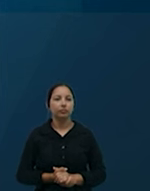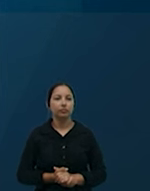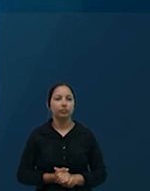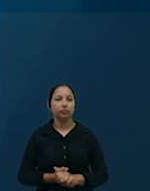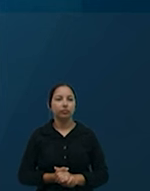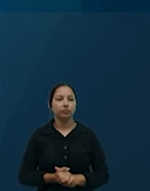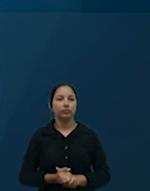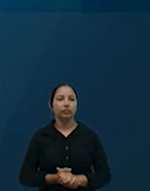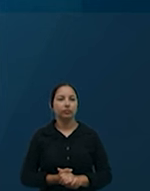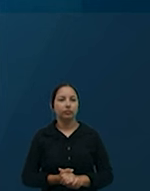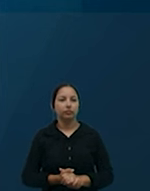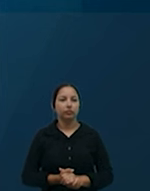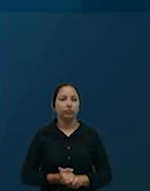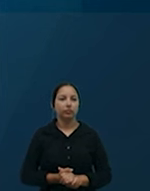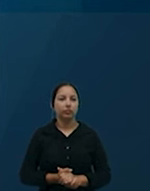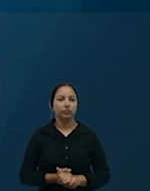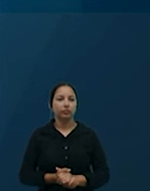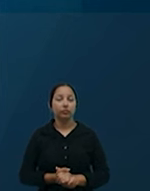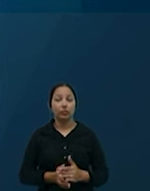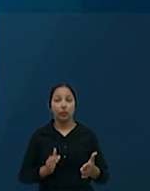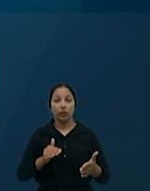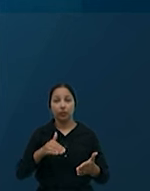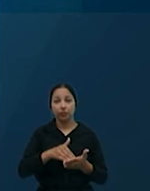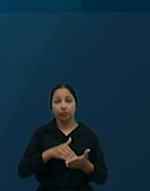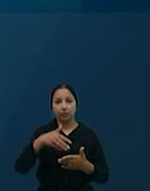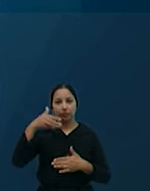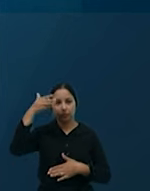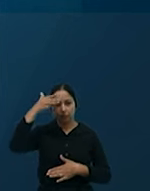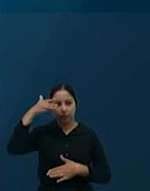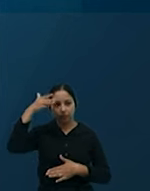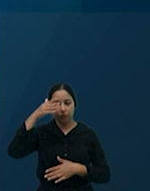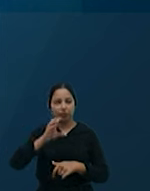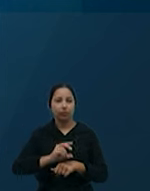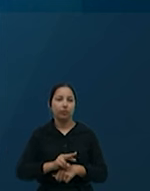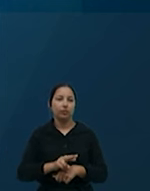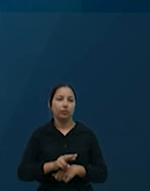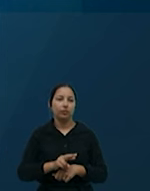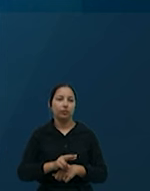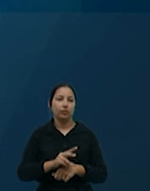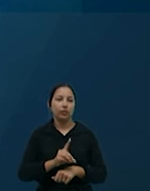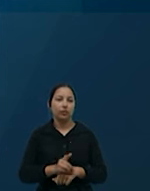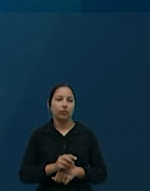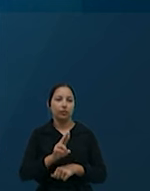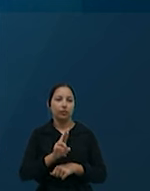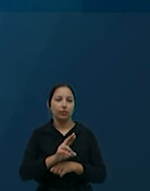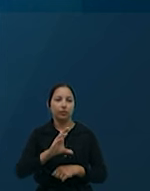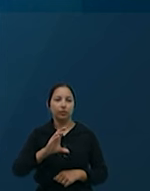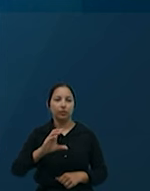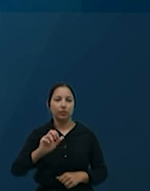das sustentações, que é a doutora Camila, que falará pela Central Única dos Trabalhadores.